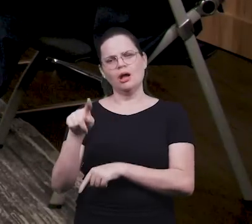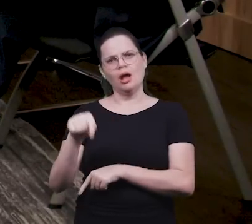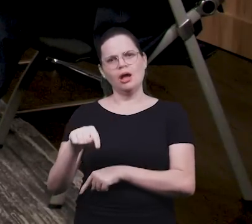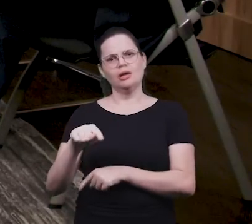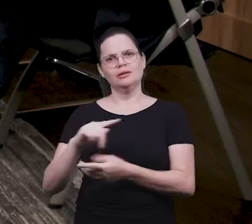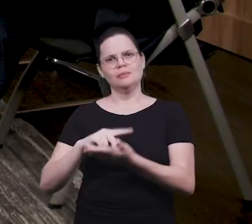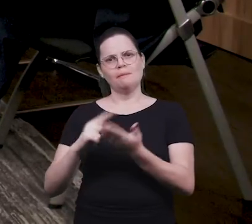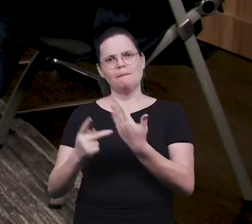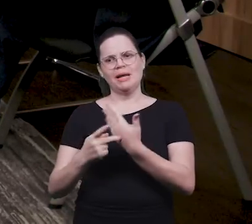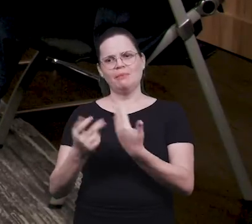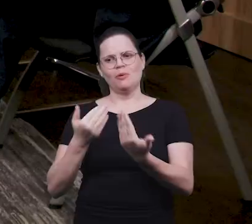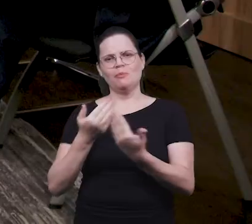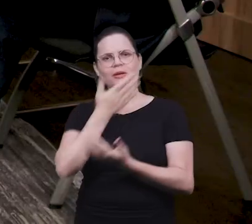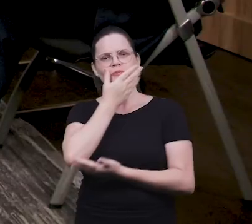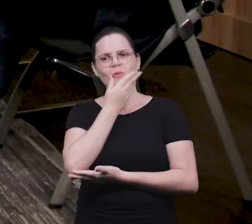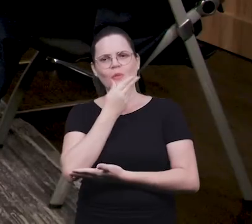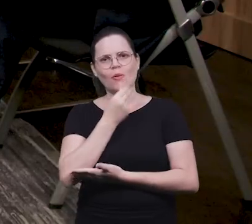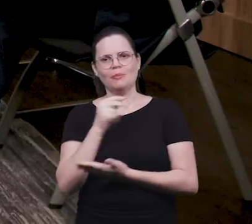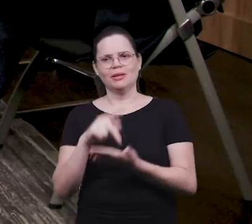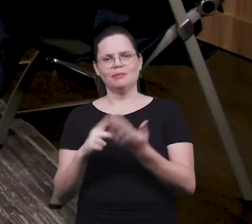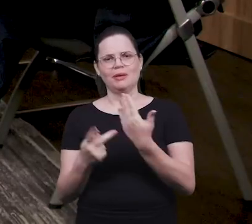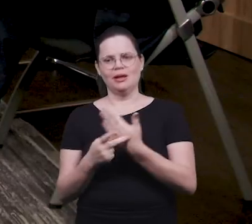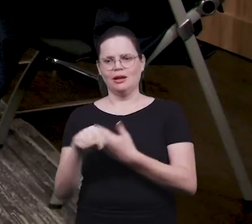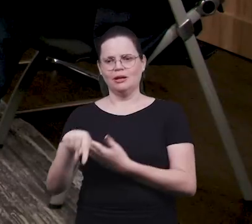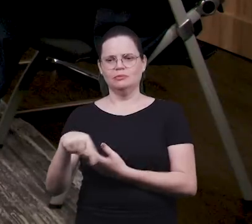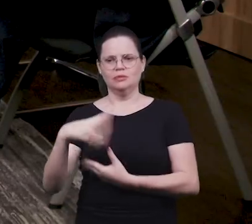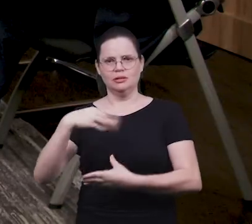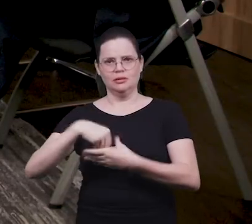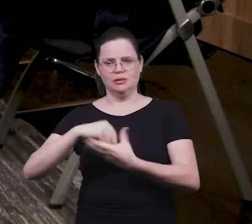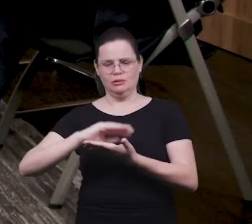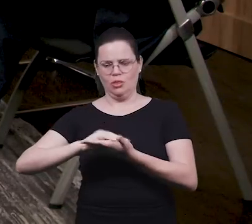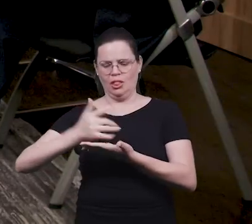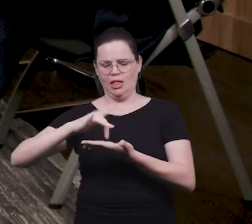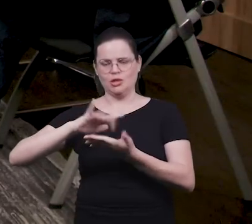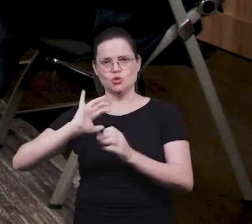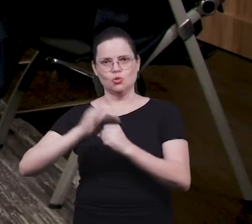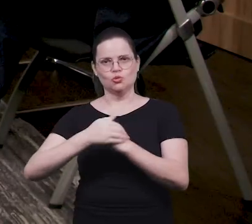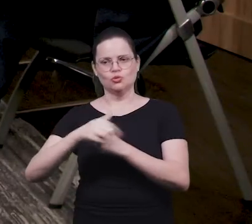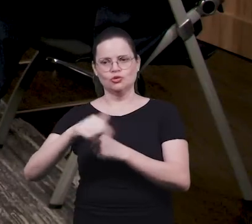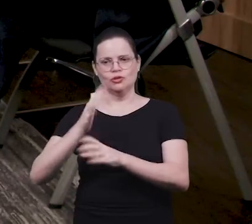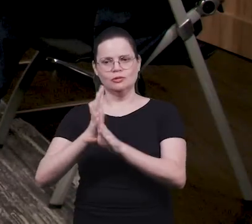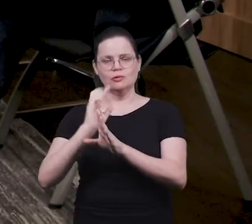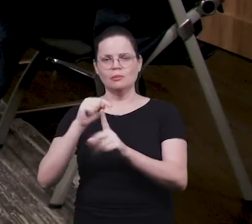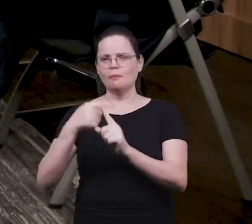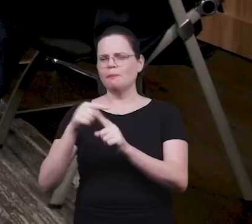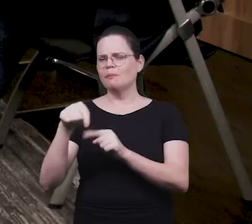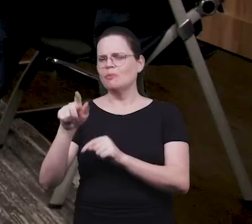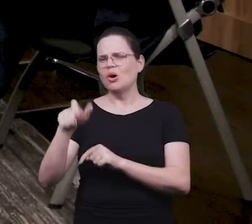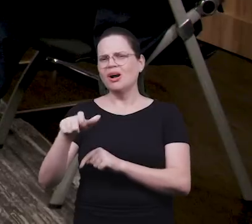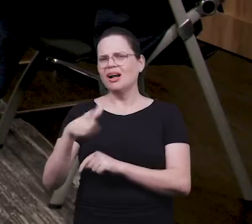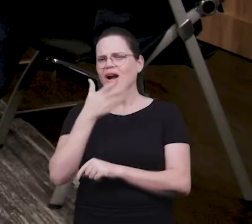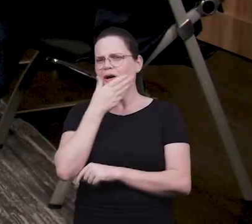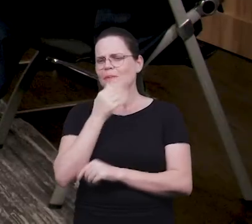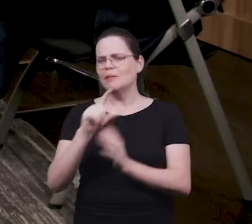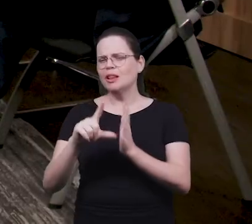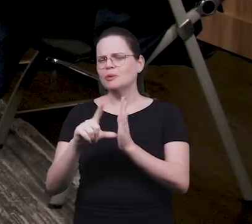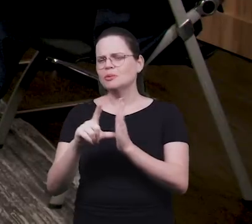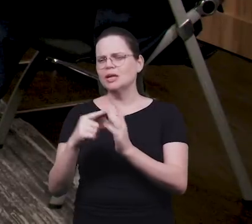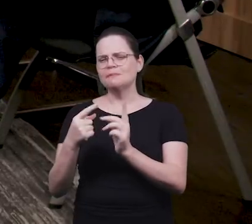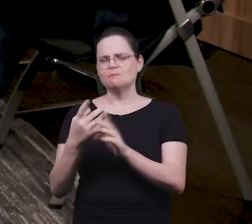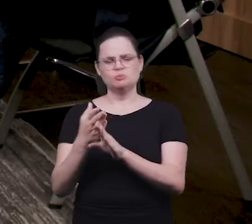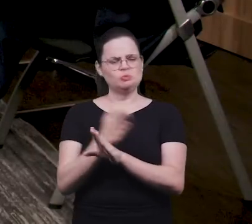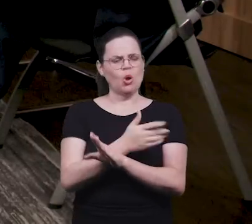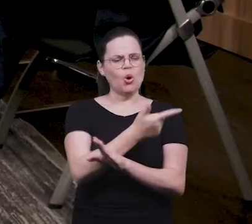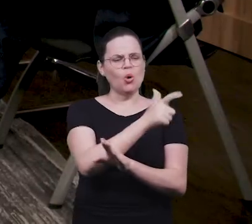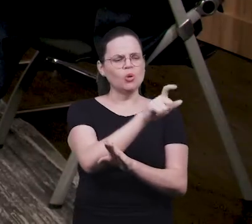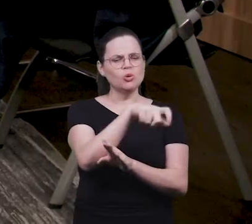tesouro oculto no campo? Por que consideramos que Lutero foi esse homem? Qual é a diferença dele dos